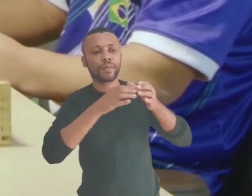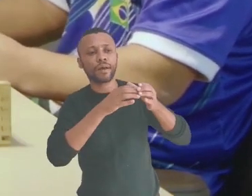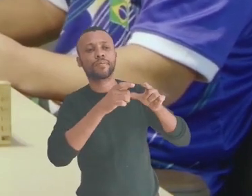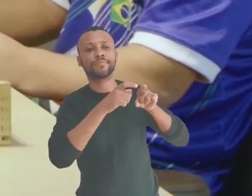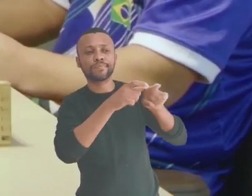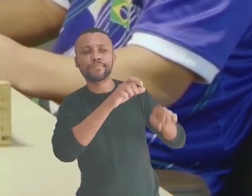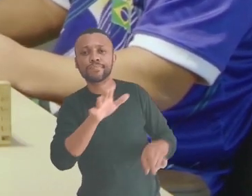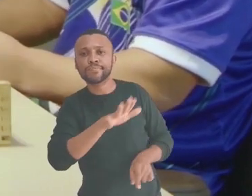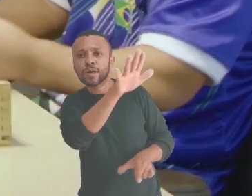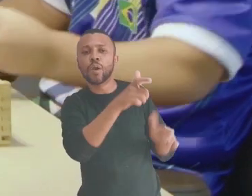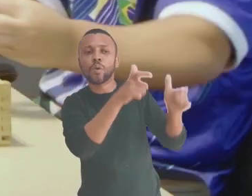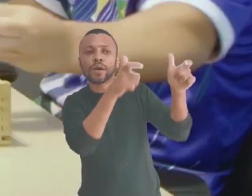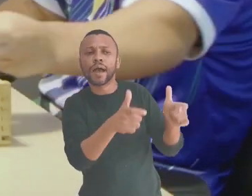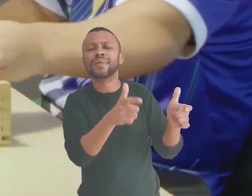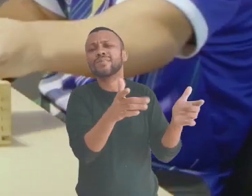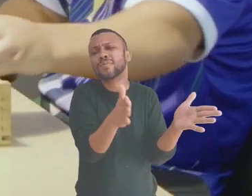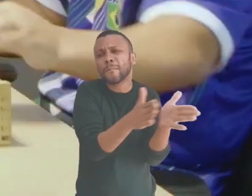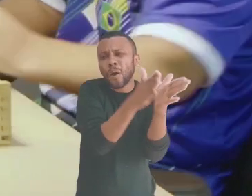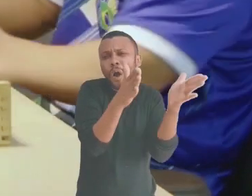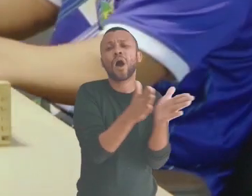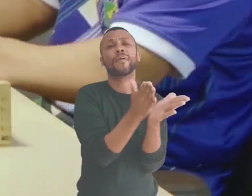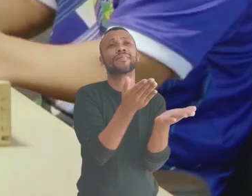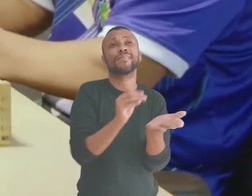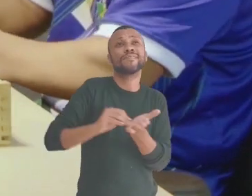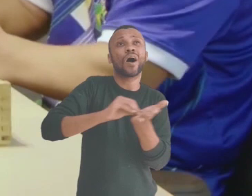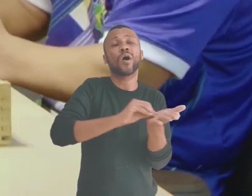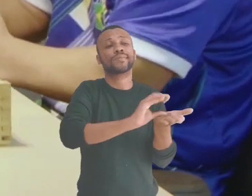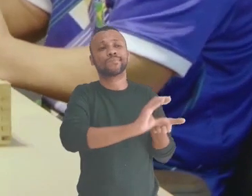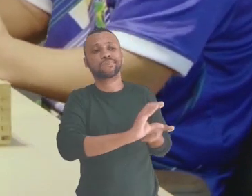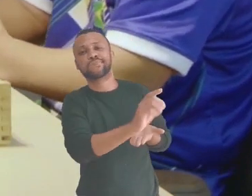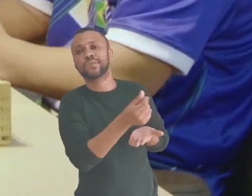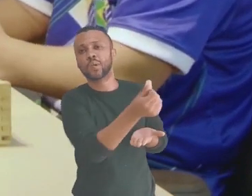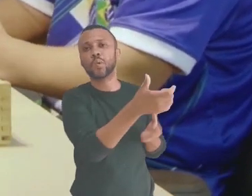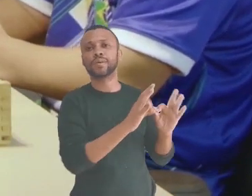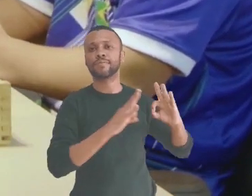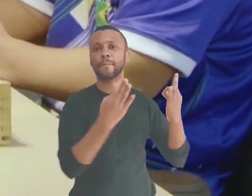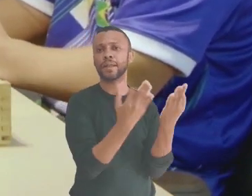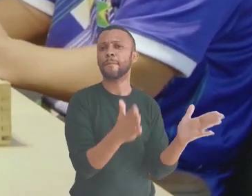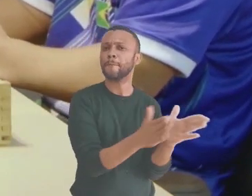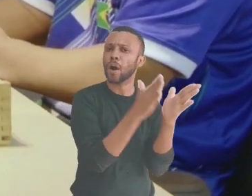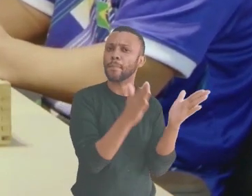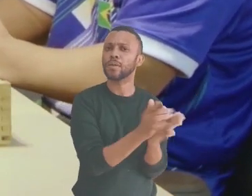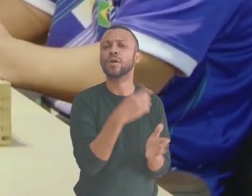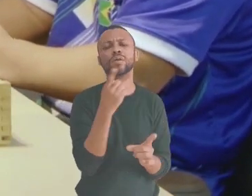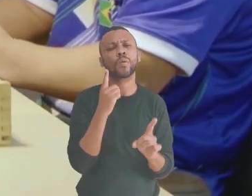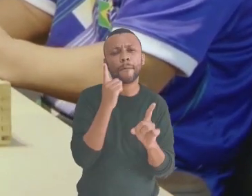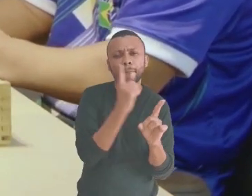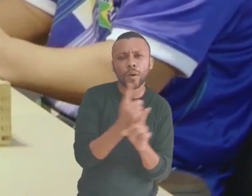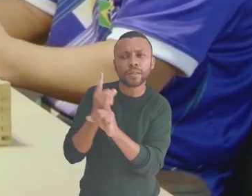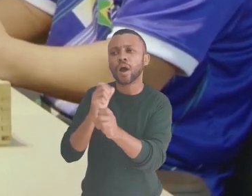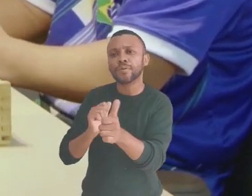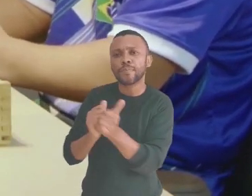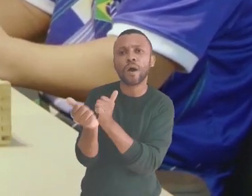com pouca possibilidade financeira das pessoas, das famílias e tal, a gente encontrar futebol,